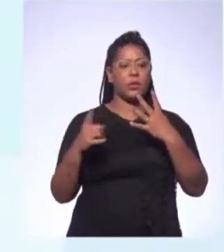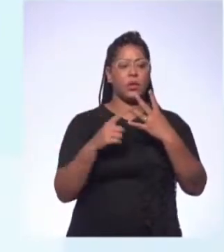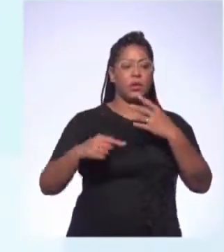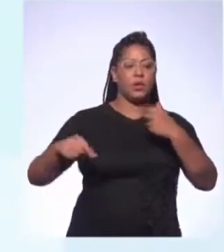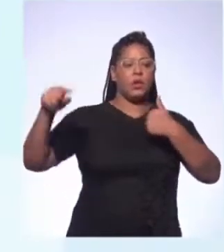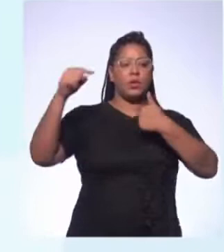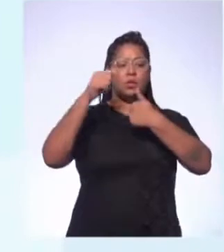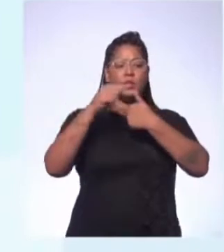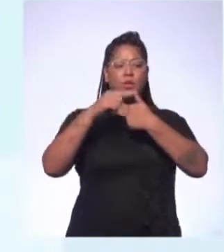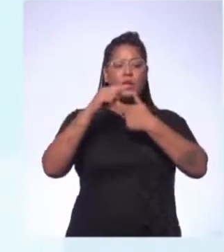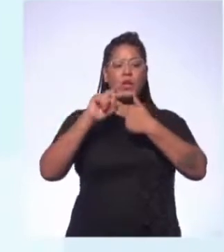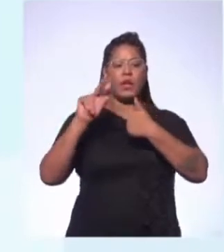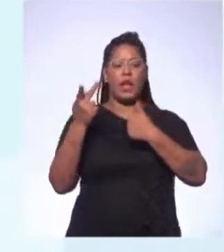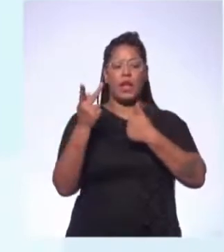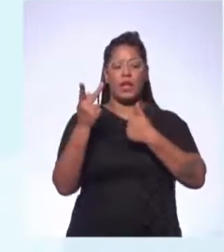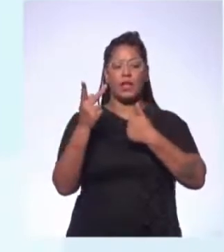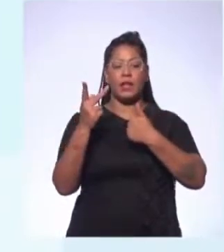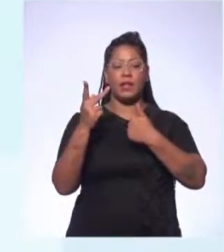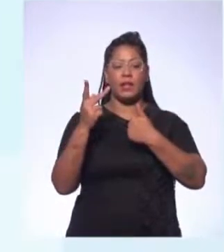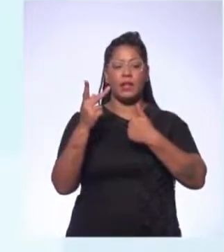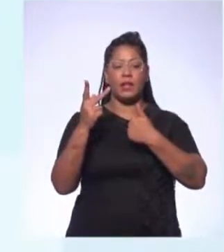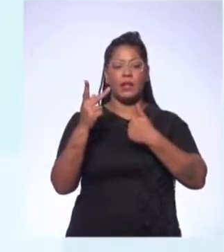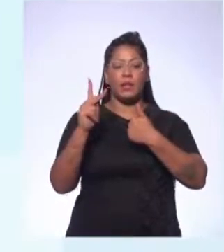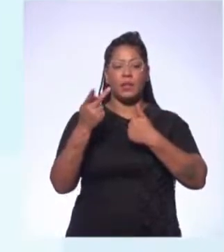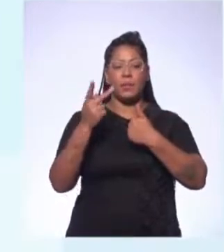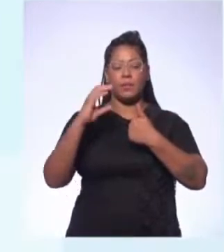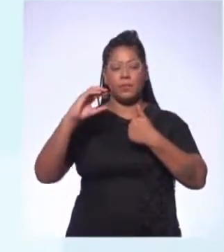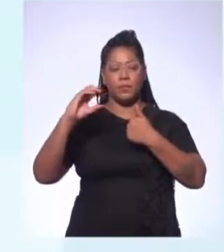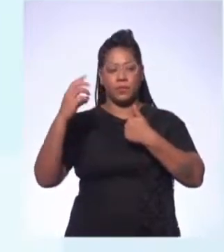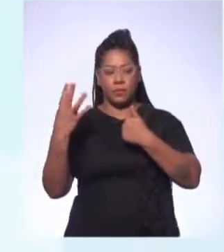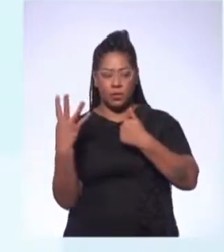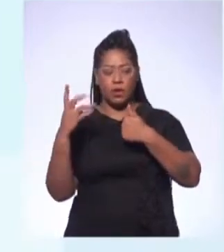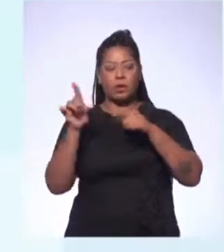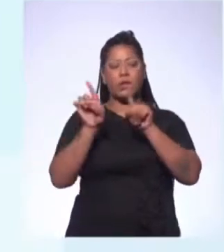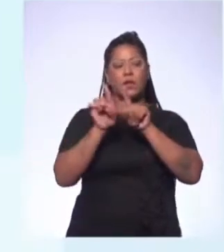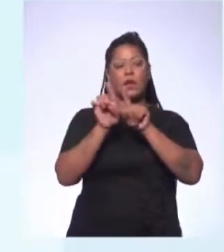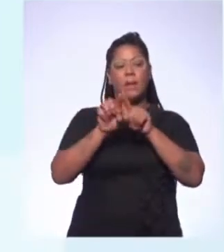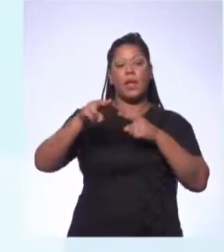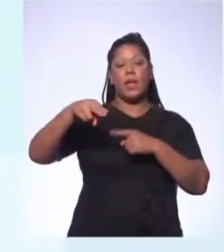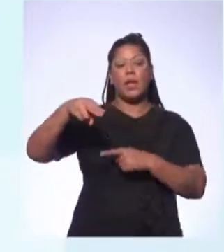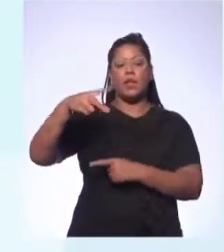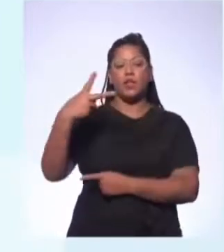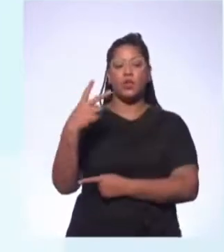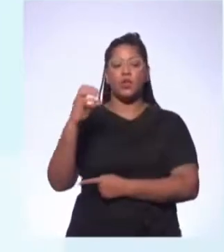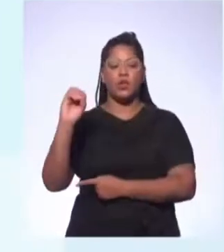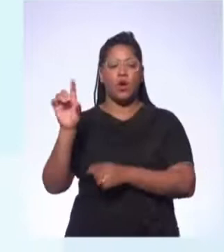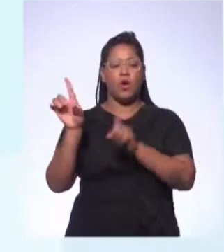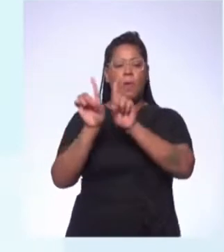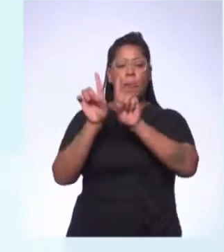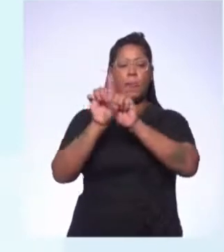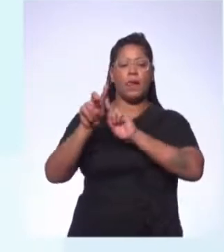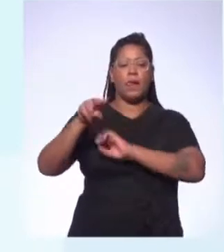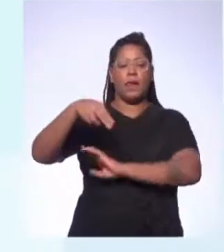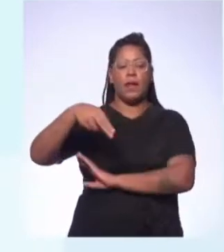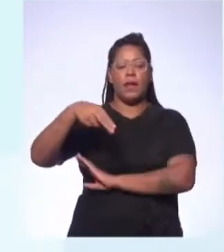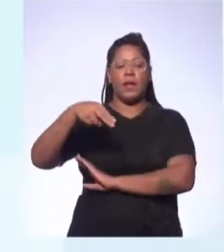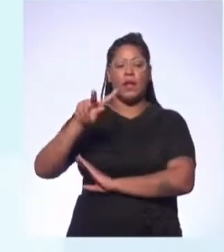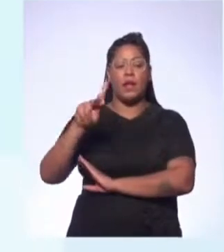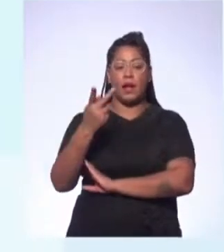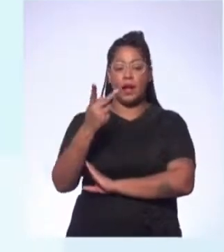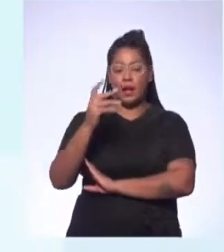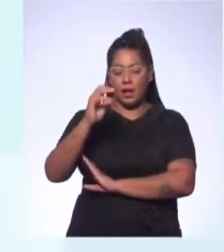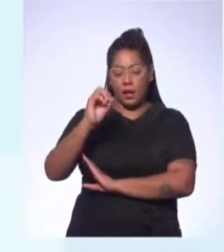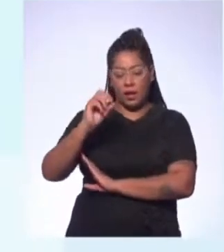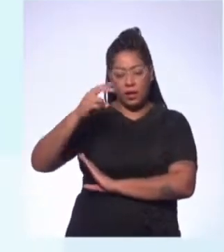nitroso, N2O, o vapor d'água, H2O, ok? Essa é a composição do ar